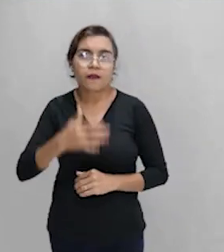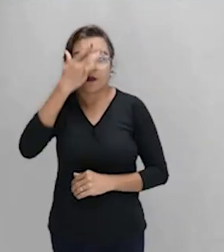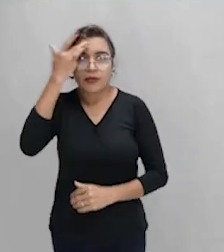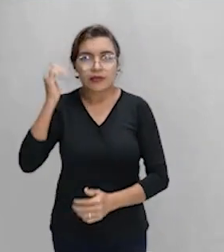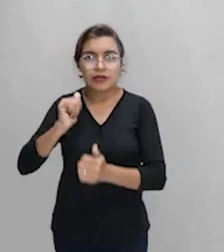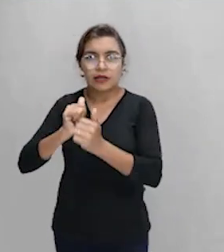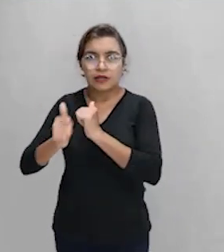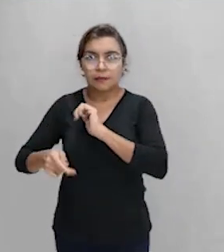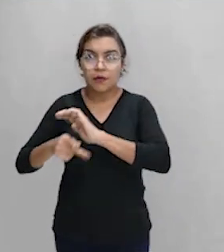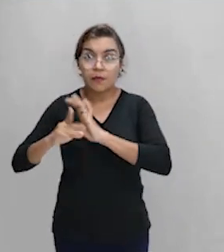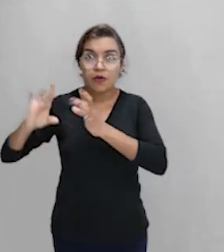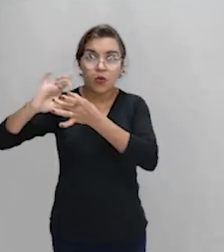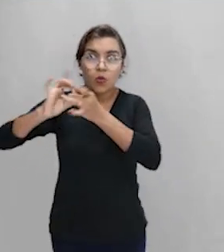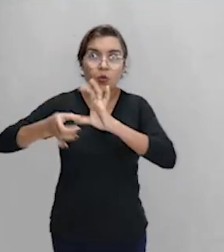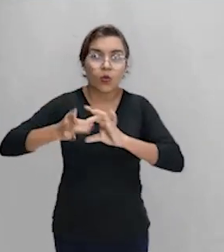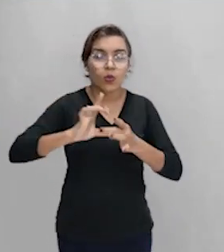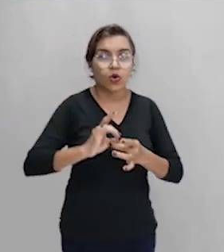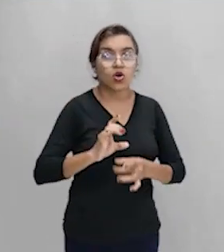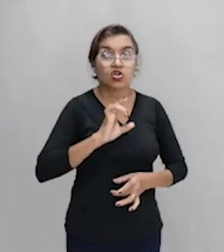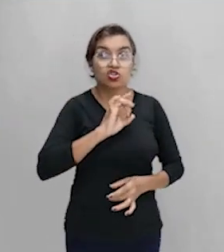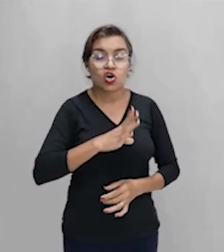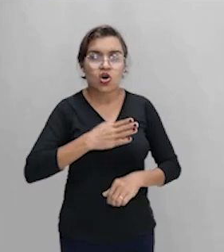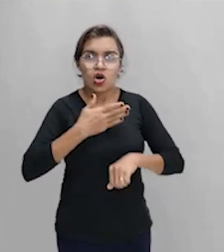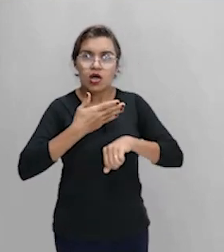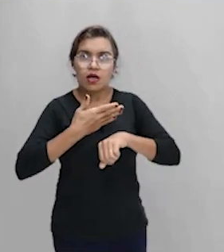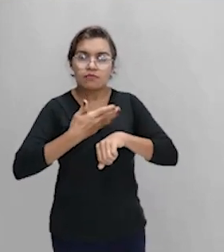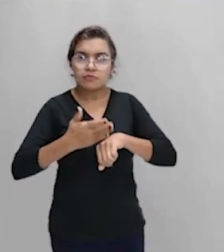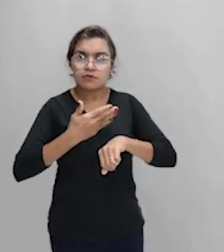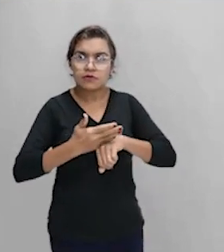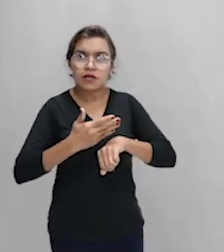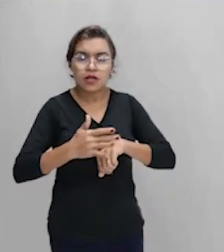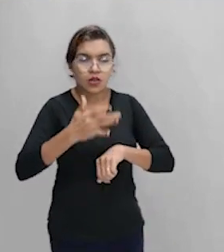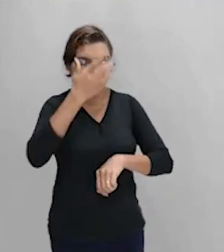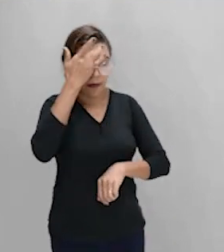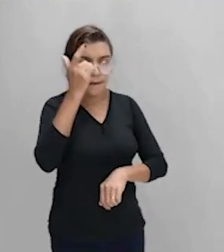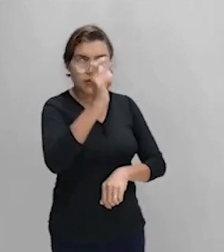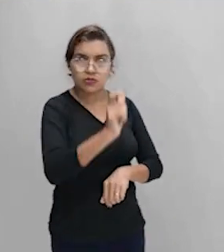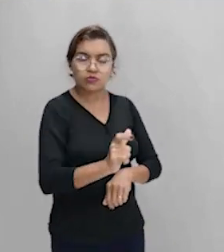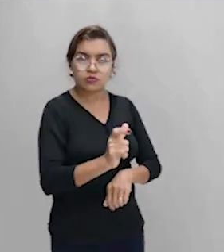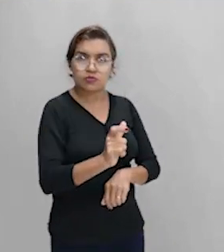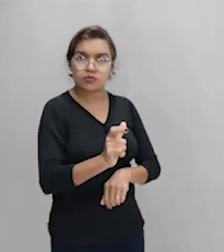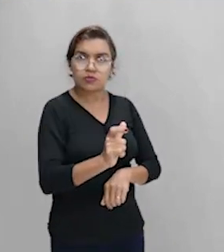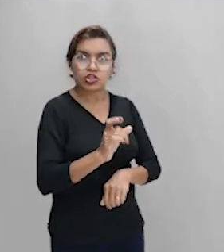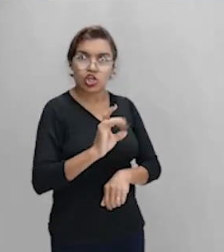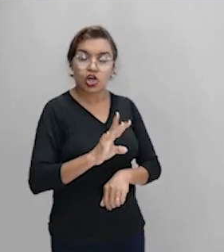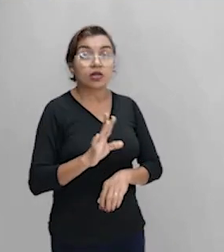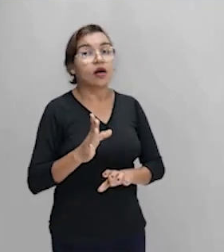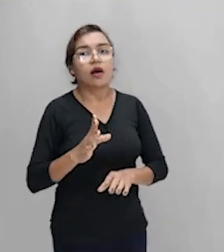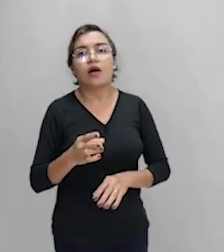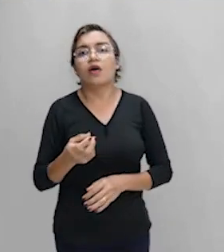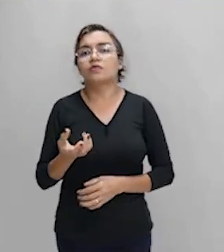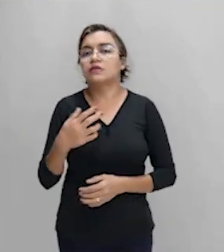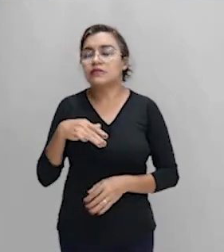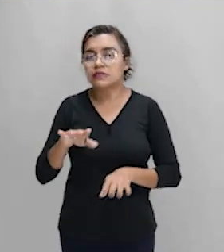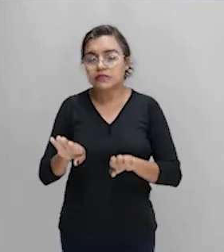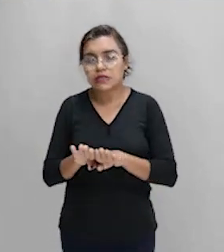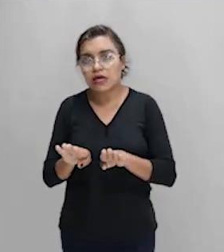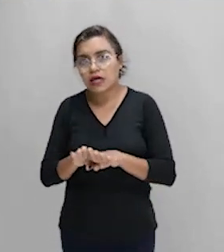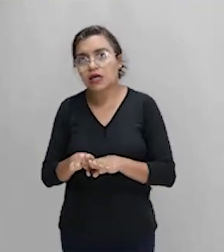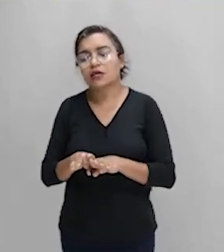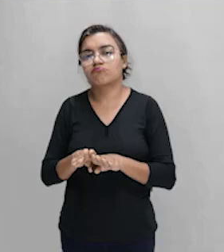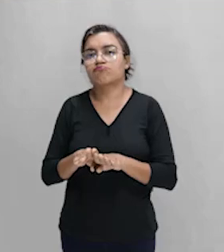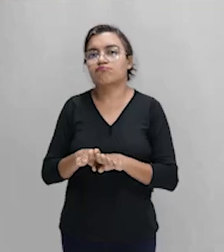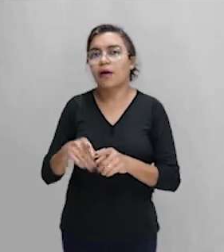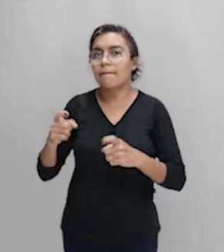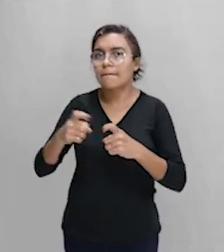olímpico. Não, ele não tem só lá o seu treinador. Ele tem uma nutricionista, ele tem um psicólogo, ele